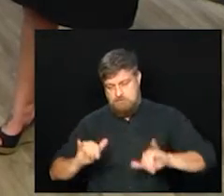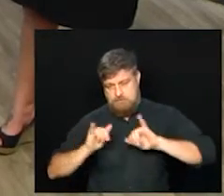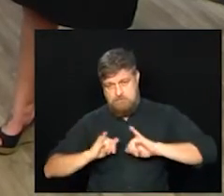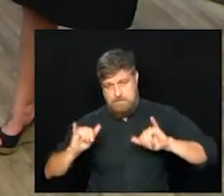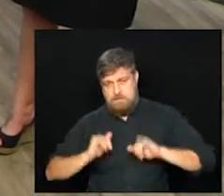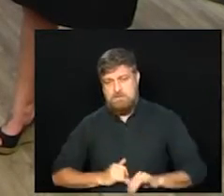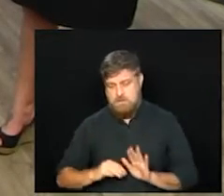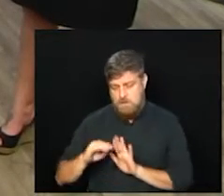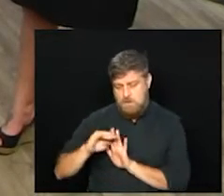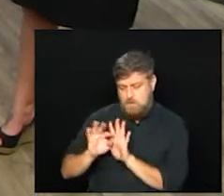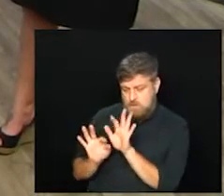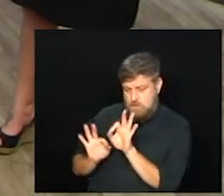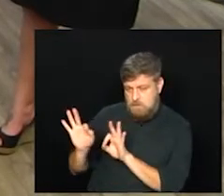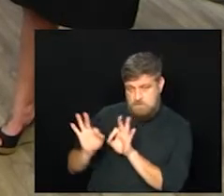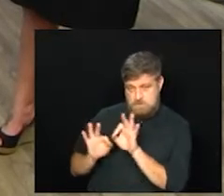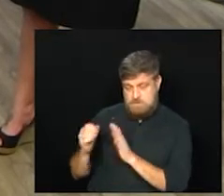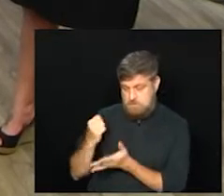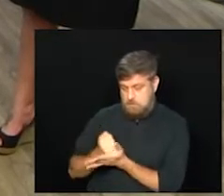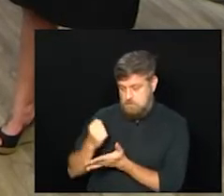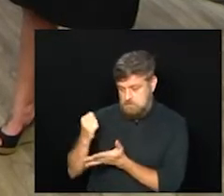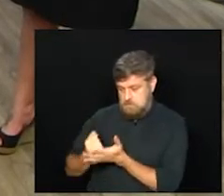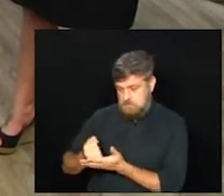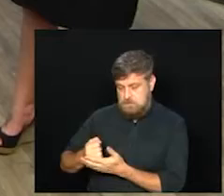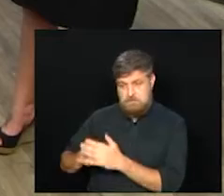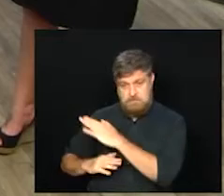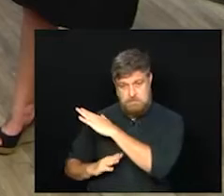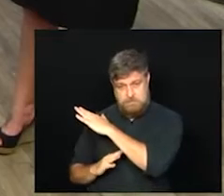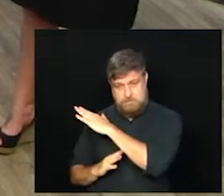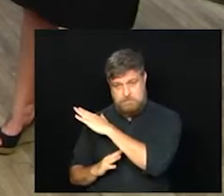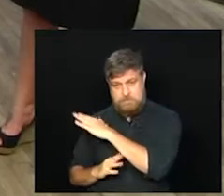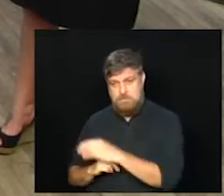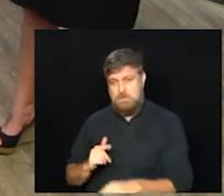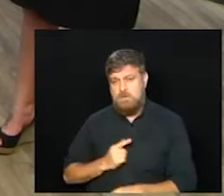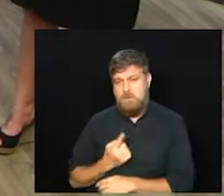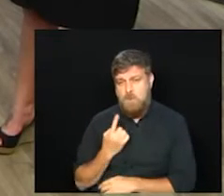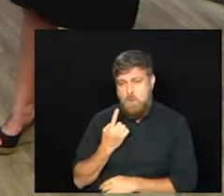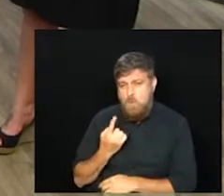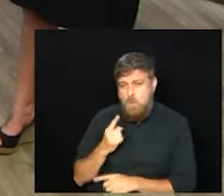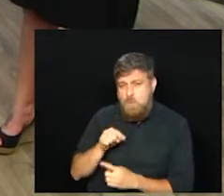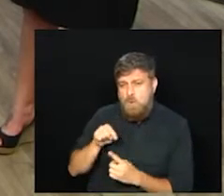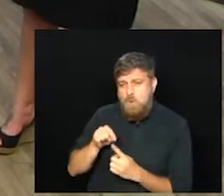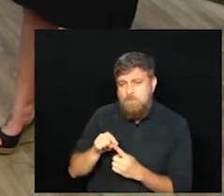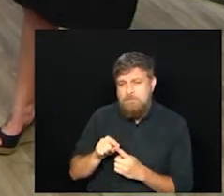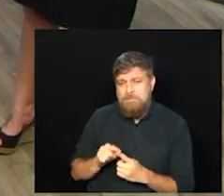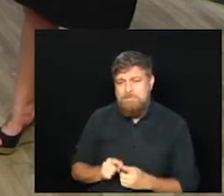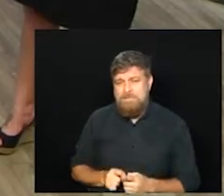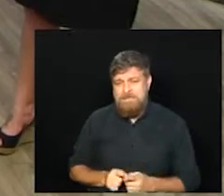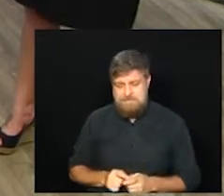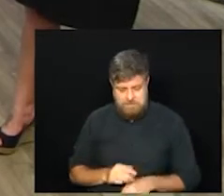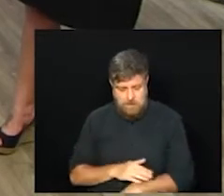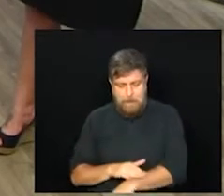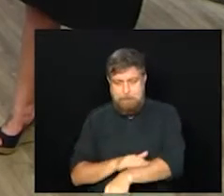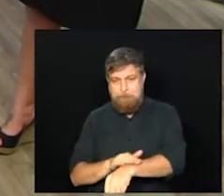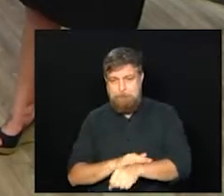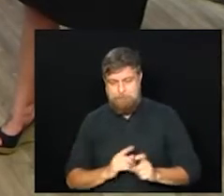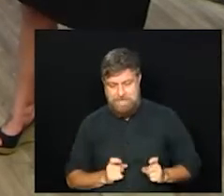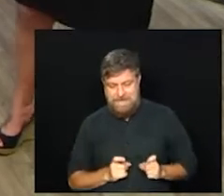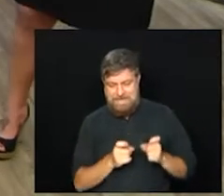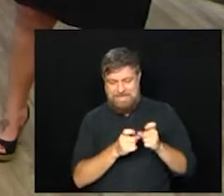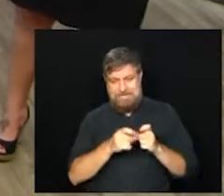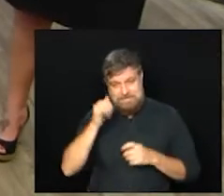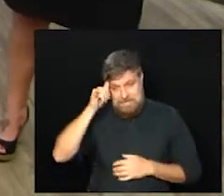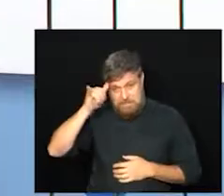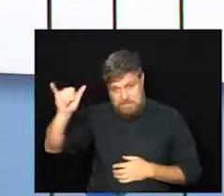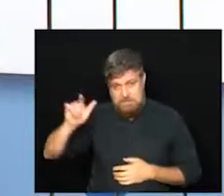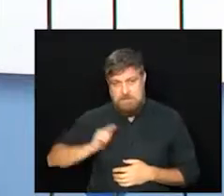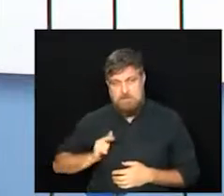os projetos que foram protocolados aqui na Câmara de Campinas. Tem um de prevenção ao câncer de pele. Este é de autoria do